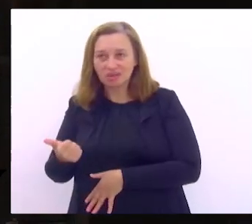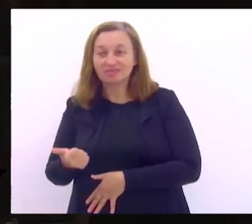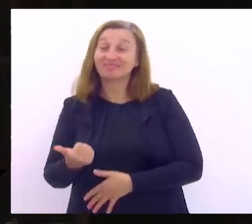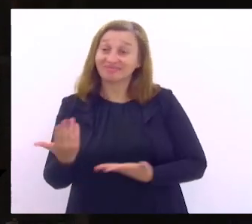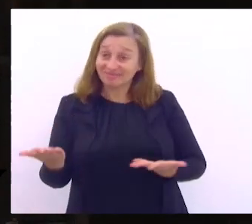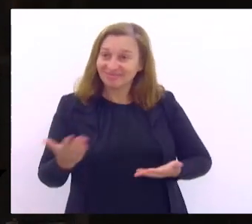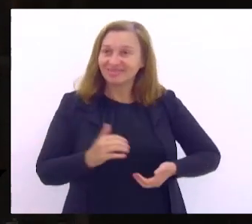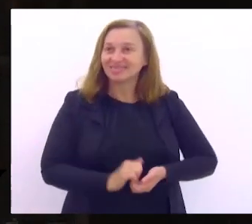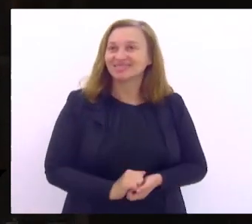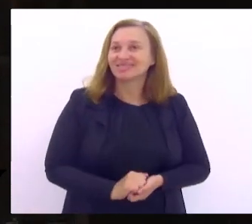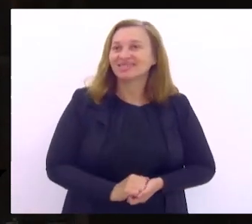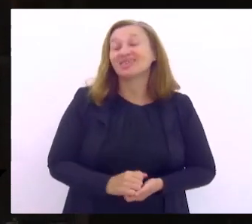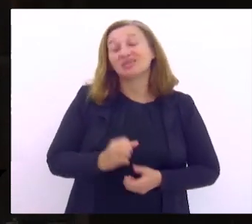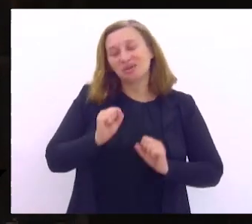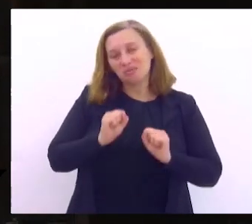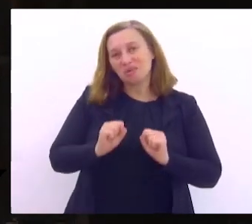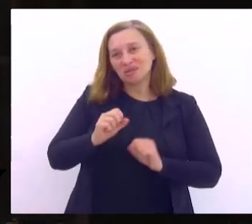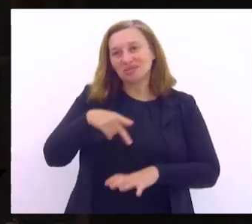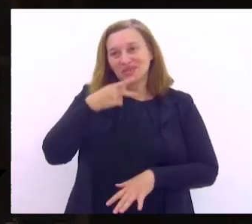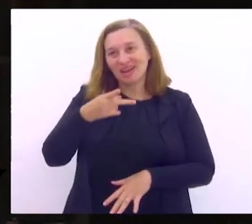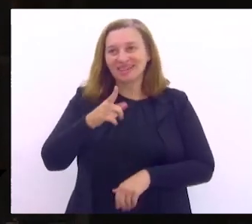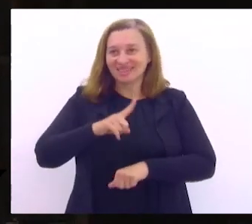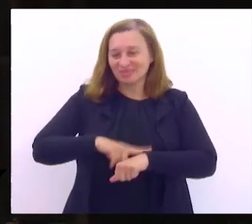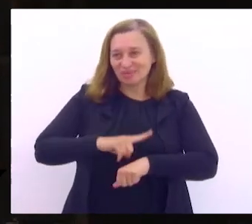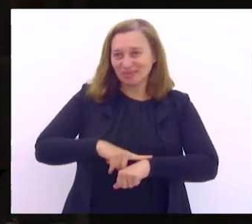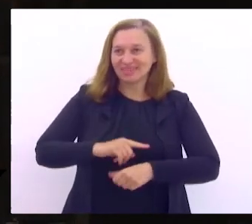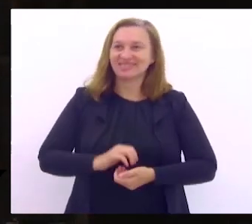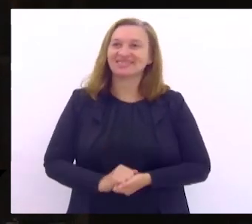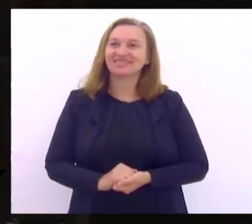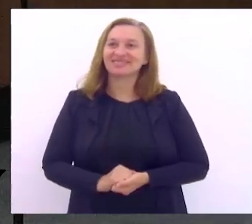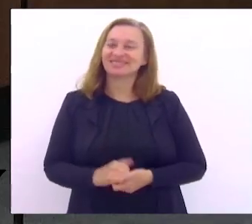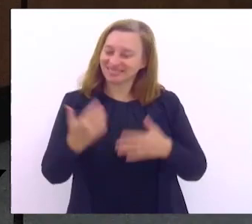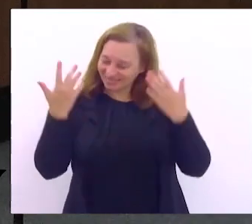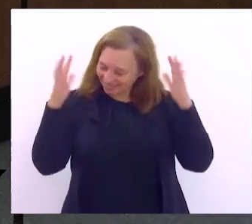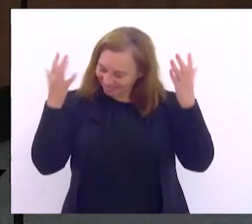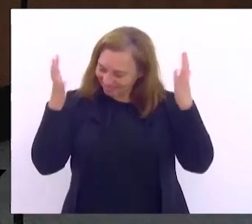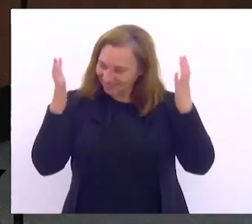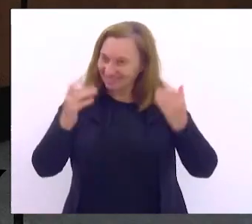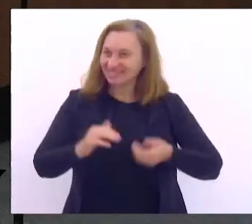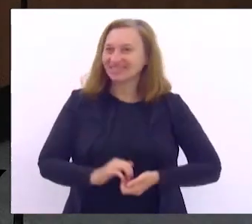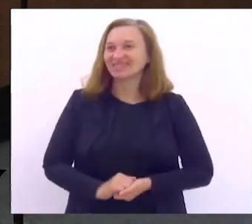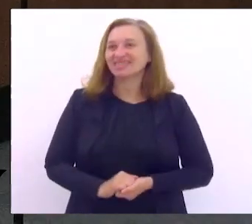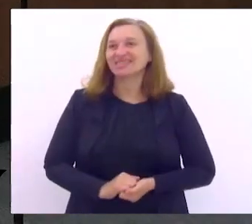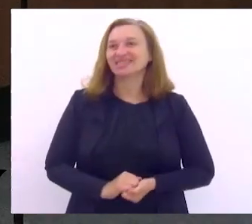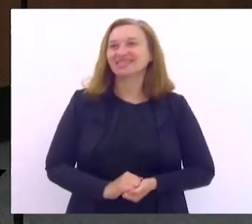É isso. Por hora é o que eu posso dizer nesse momento.